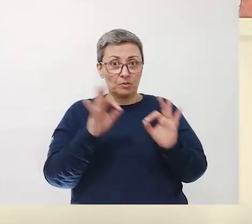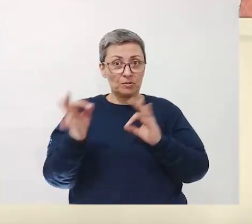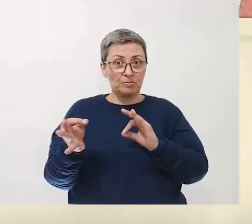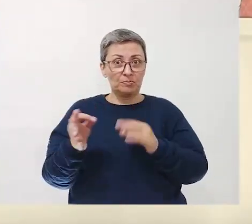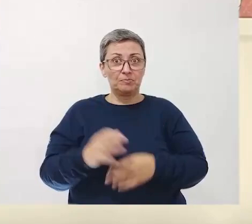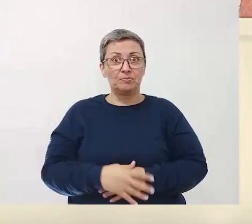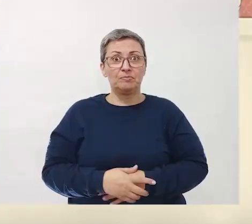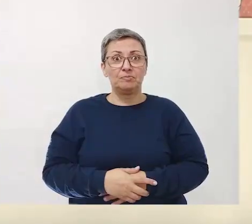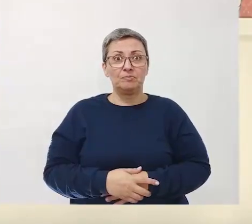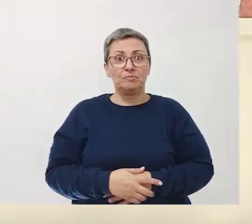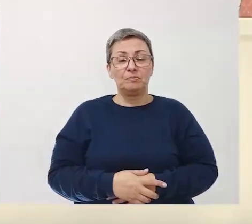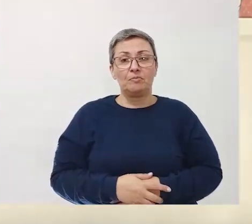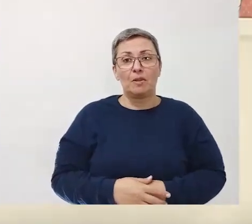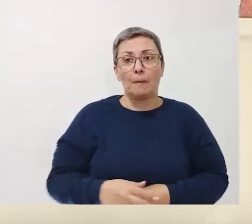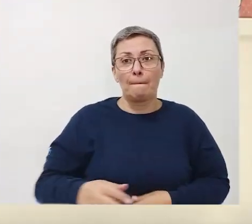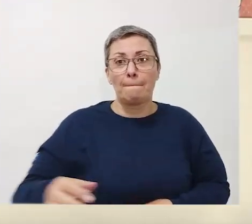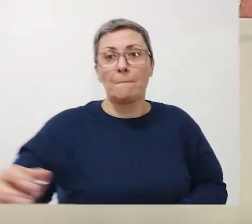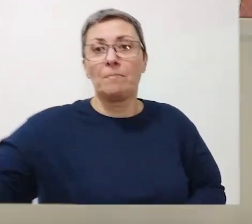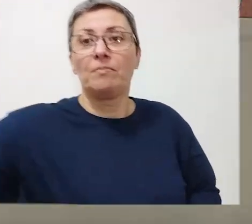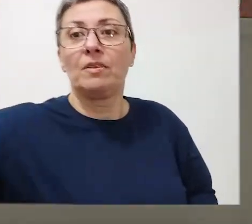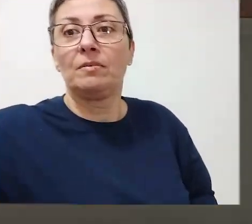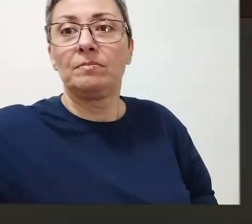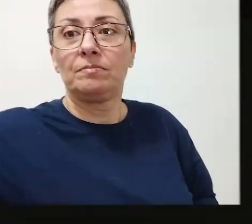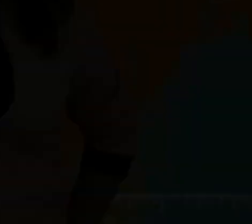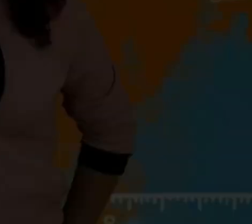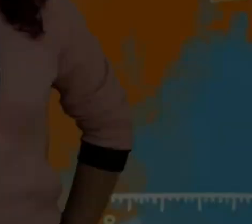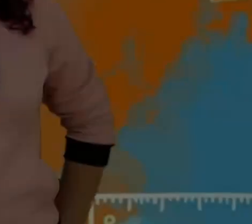que a gente está explorando agora. Vamos dar uma olhadinha?